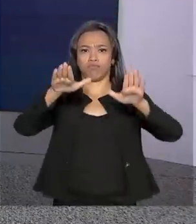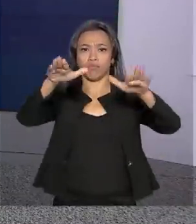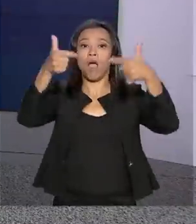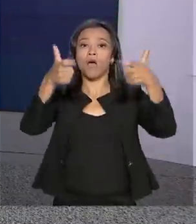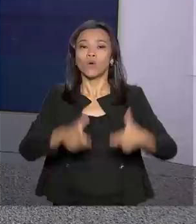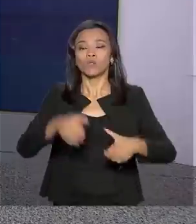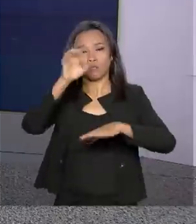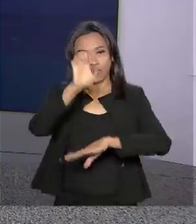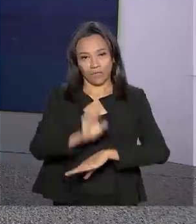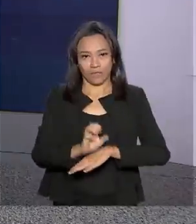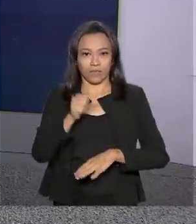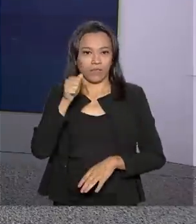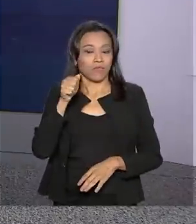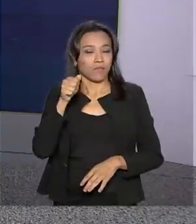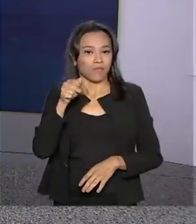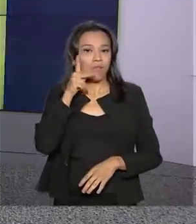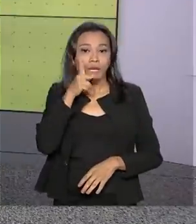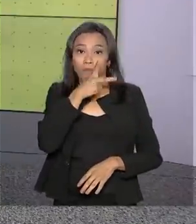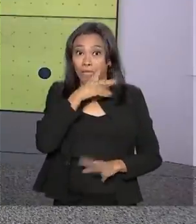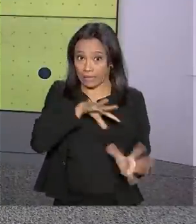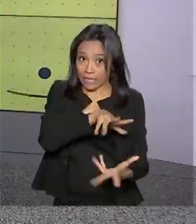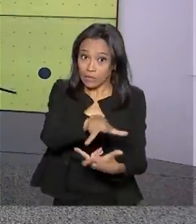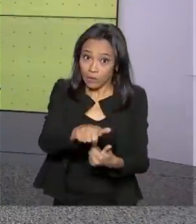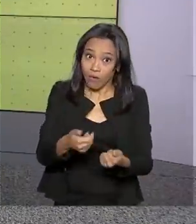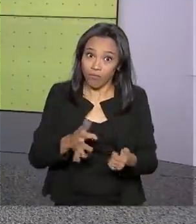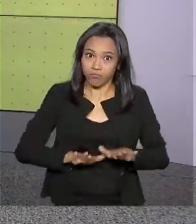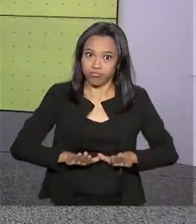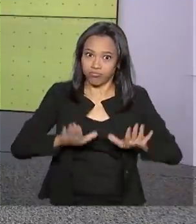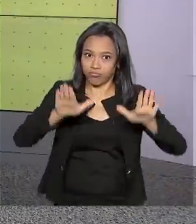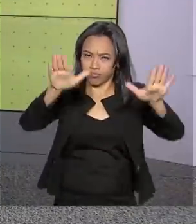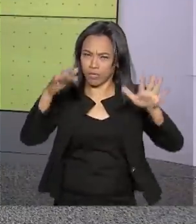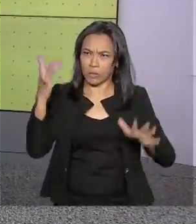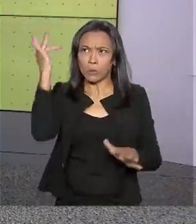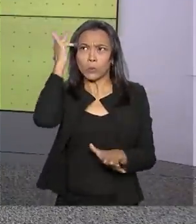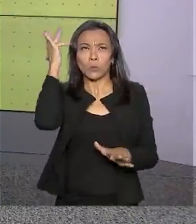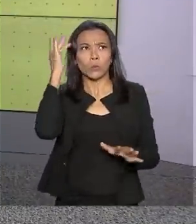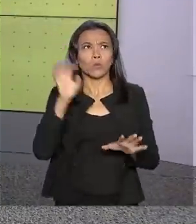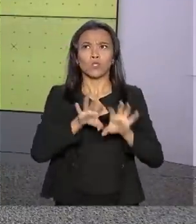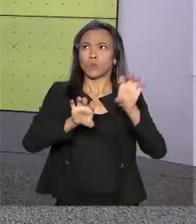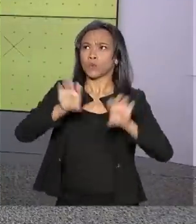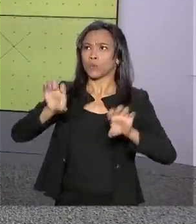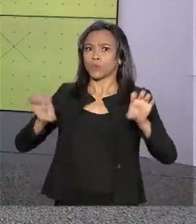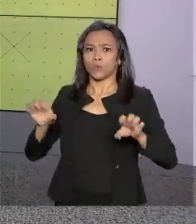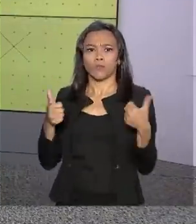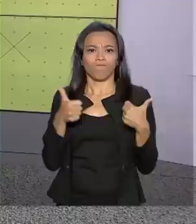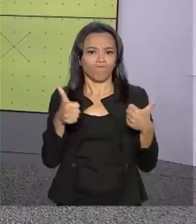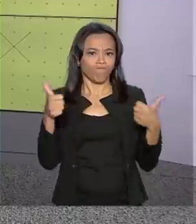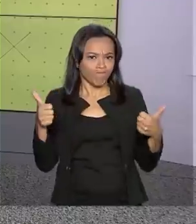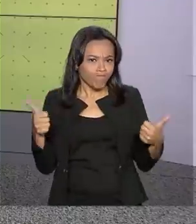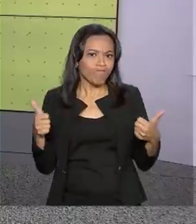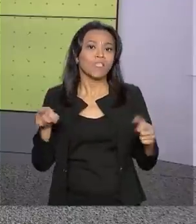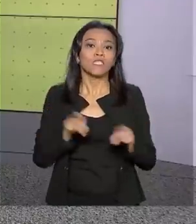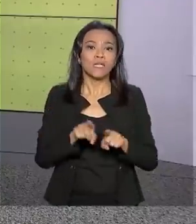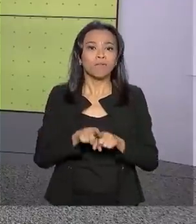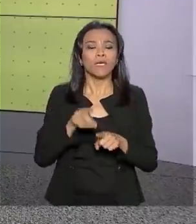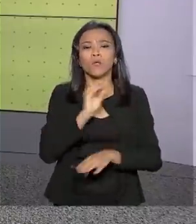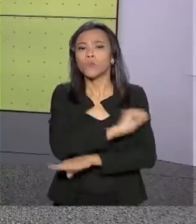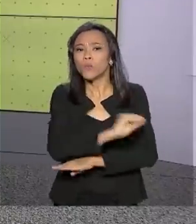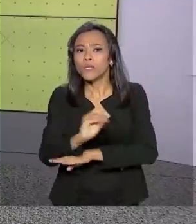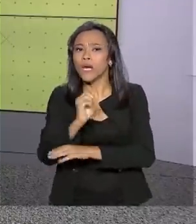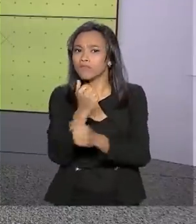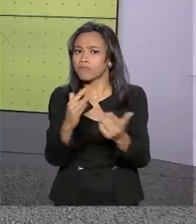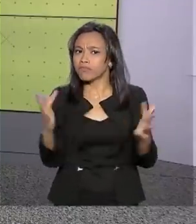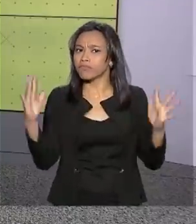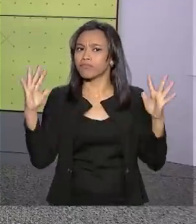Aeroporto Internacional de Macapá. Mais amplo, moderno e com soluções de economia e sustentabilidade,